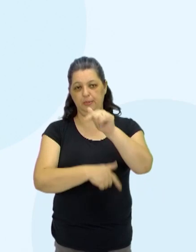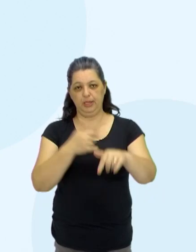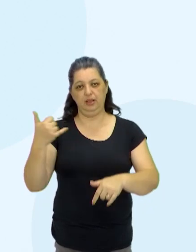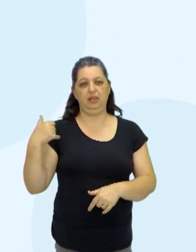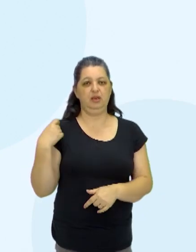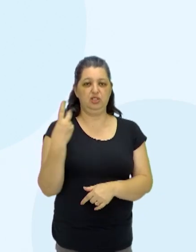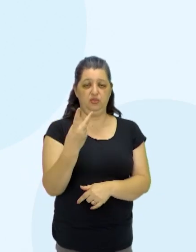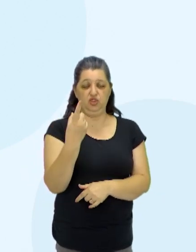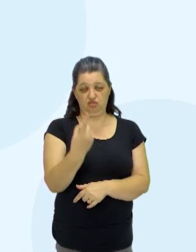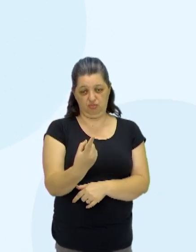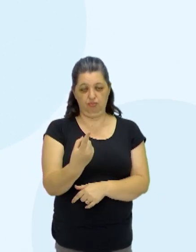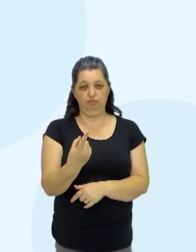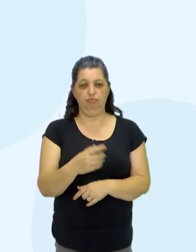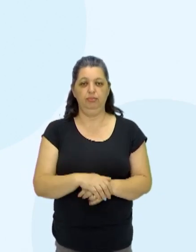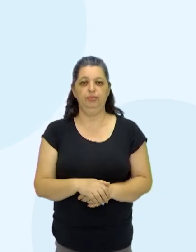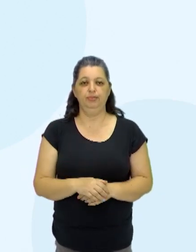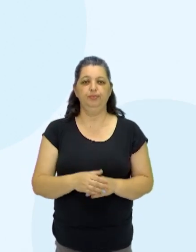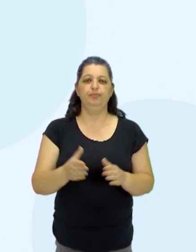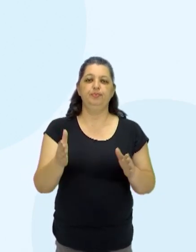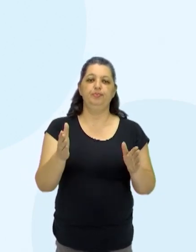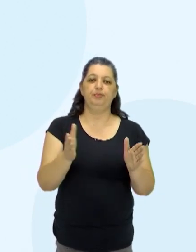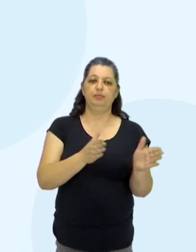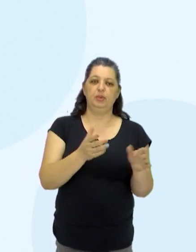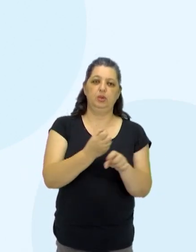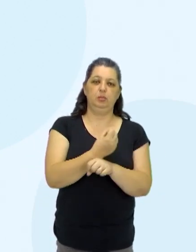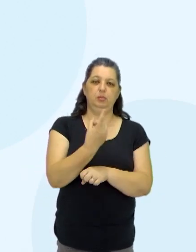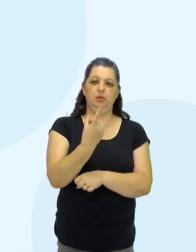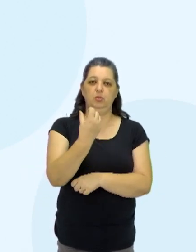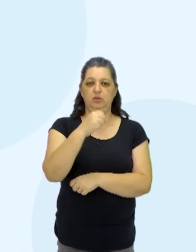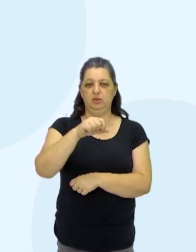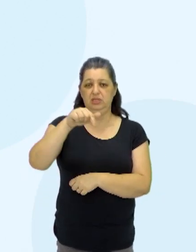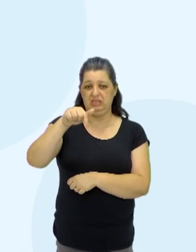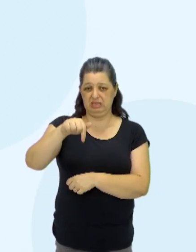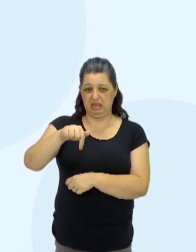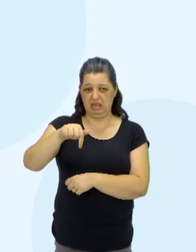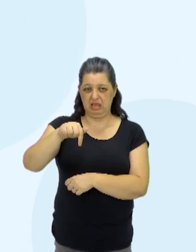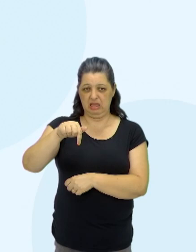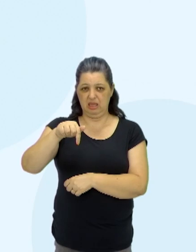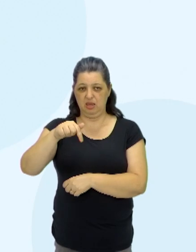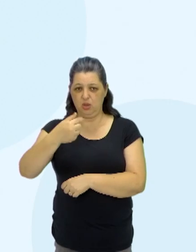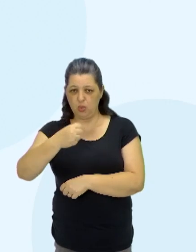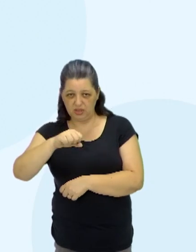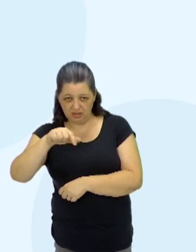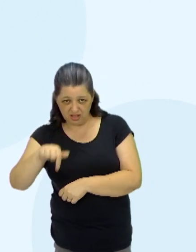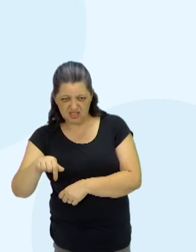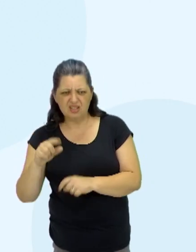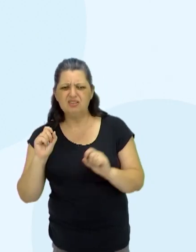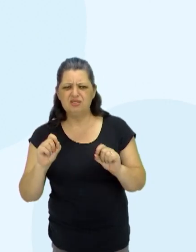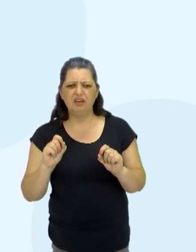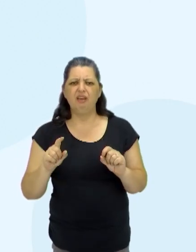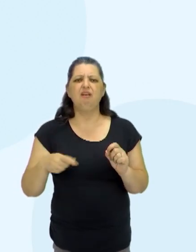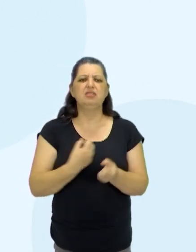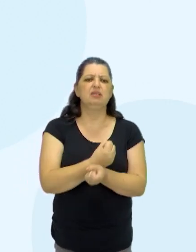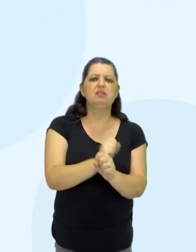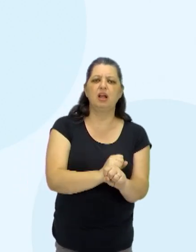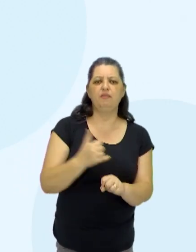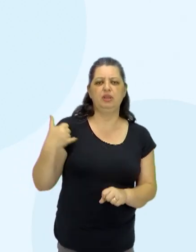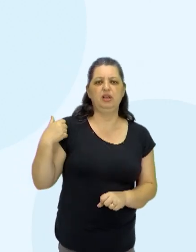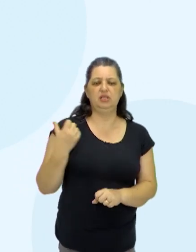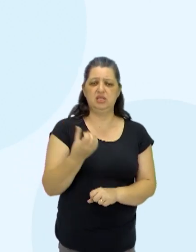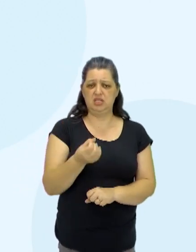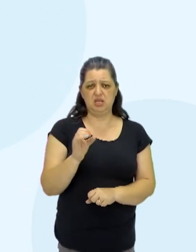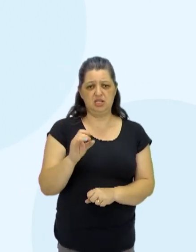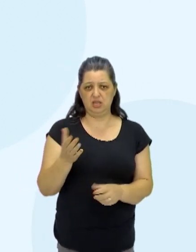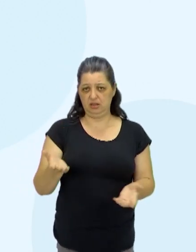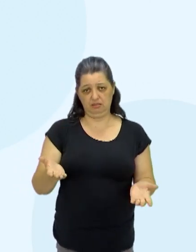se pagando. 1887, alguém fala, 60 anos está livre. Quem vai querer um escravo com 60 anos? Não, se chegar lá, né? A maioria não chegava.